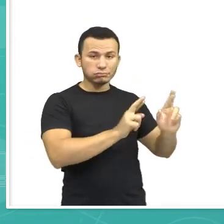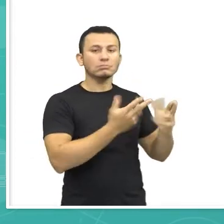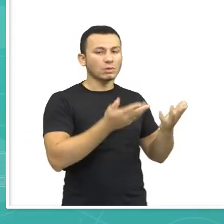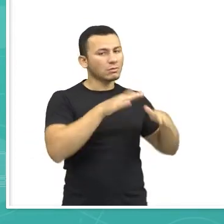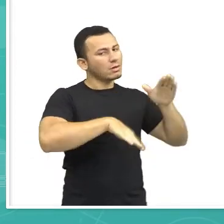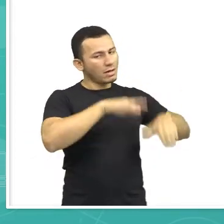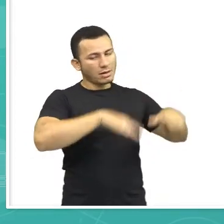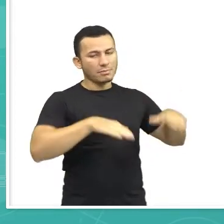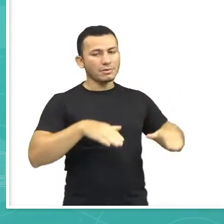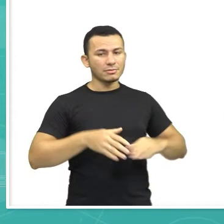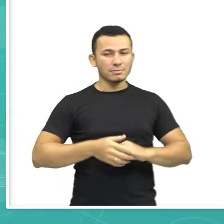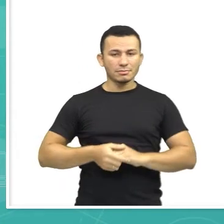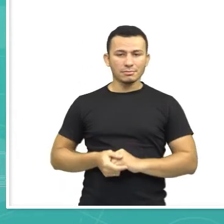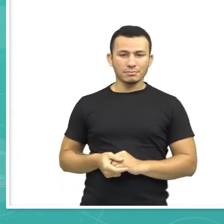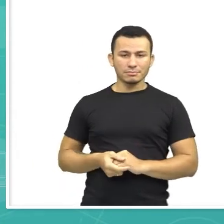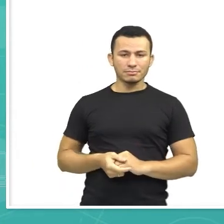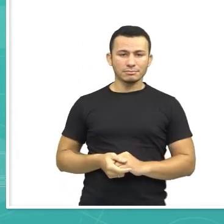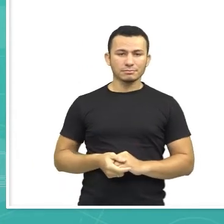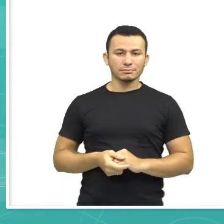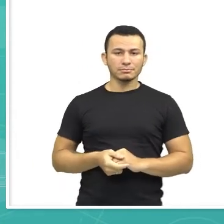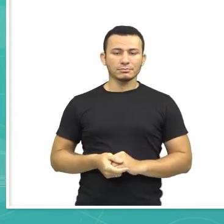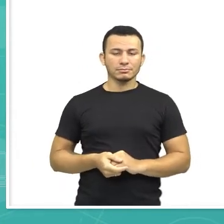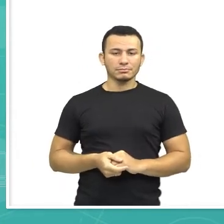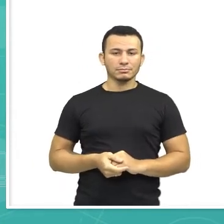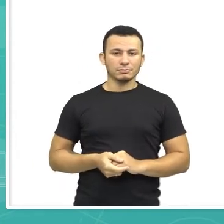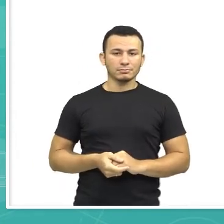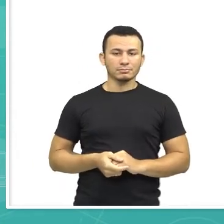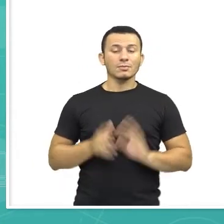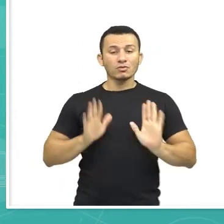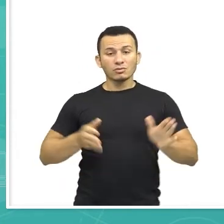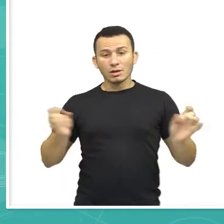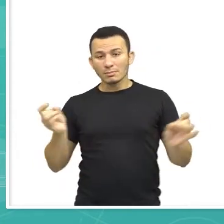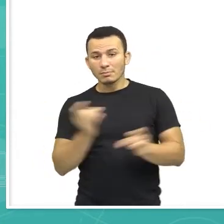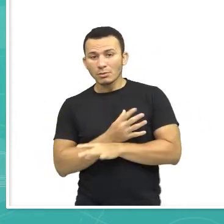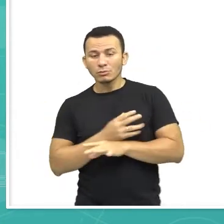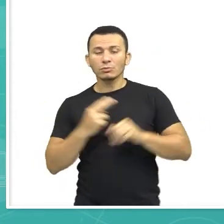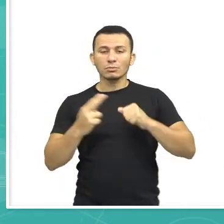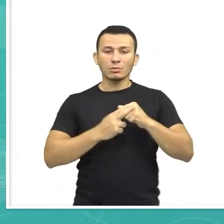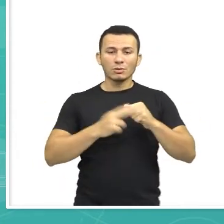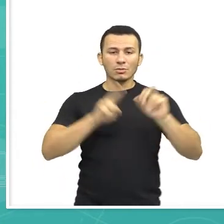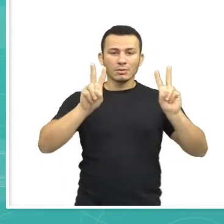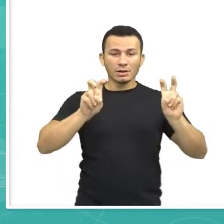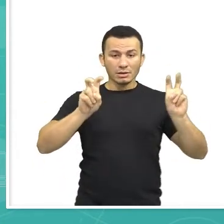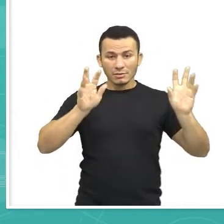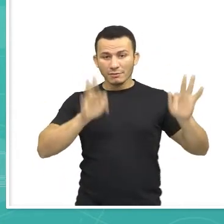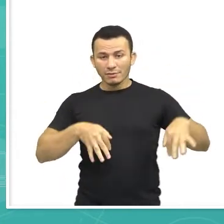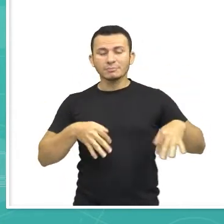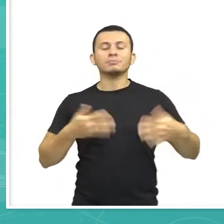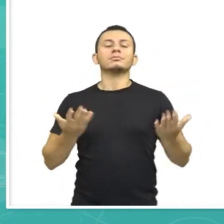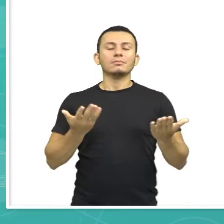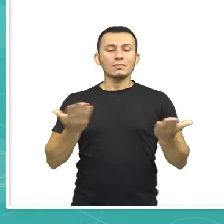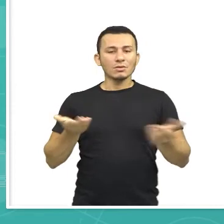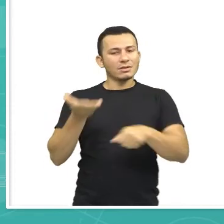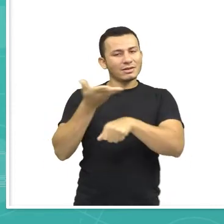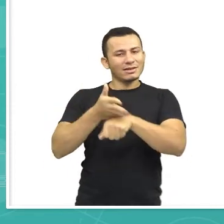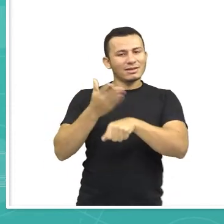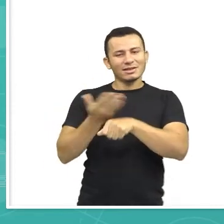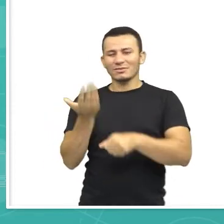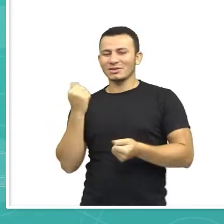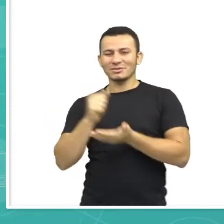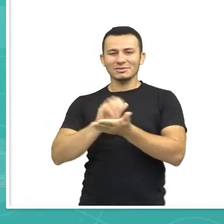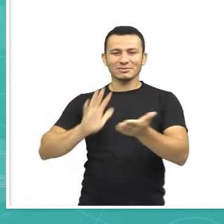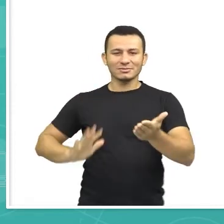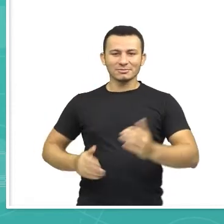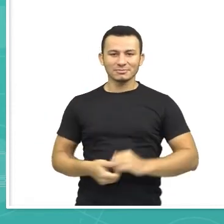esses pronomes de tratamento. Muito bem, falamos sobre pronomes, agora nós vamos praticar? Vamos para a nossa DLI, olha